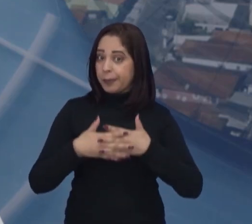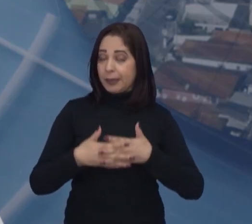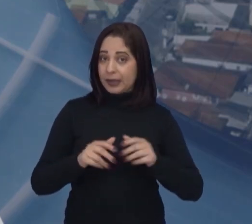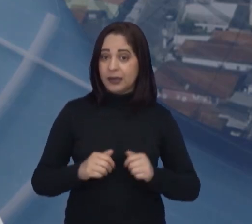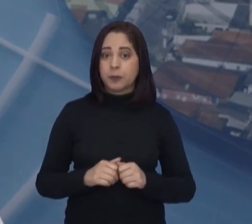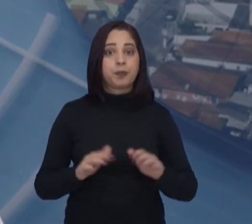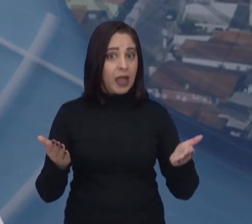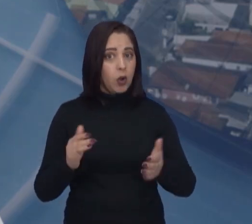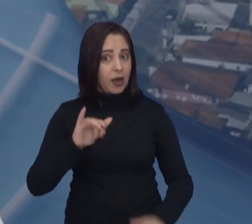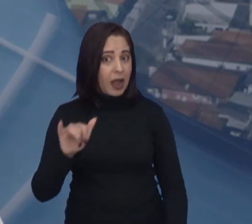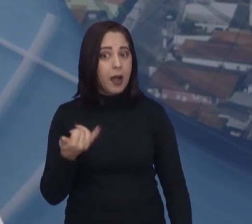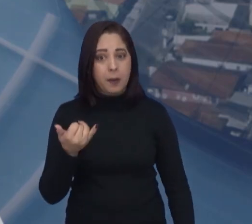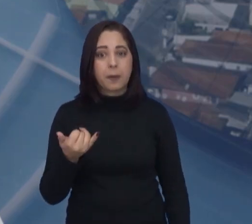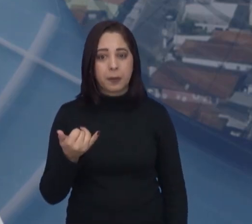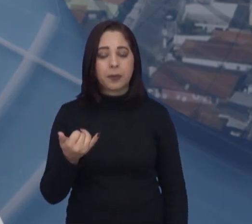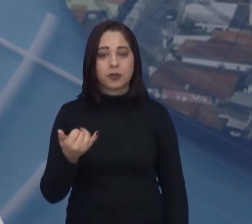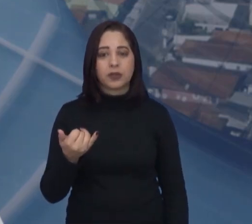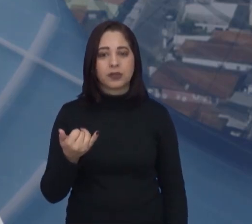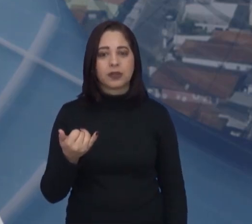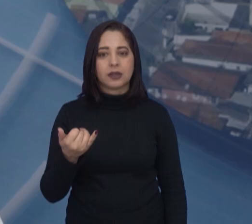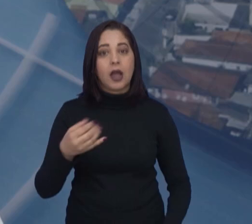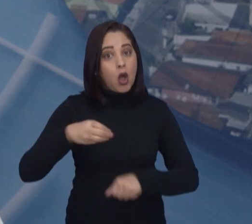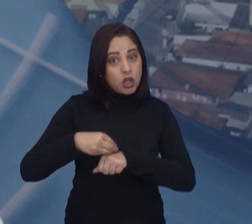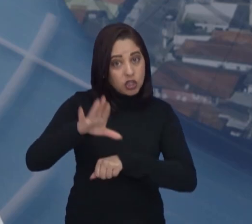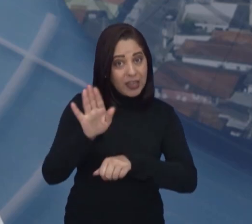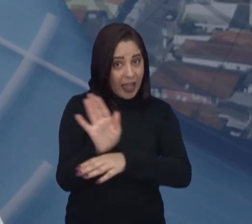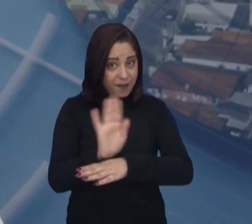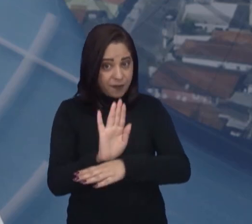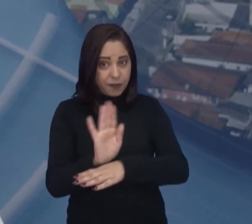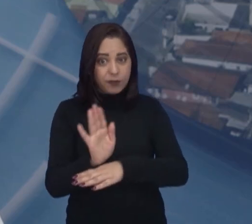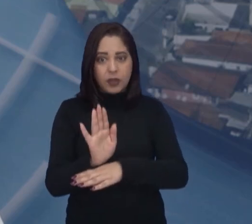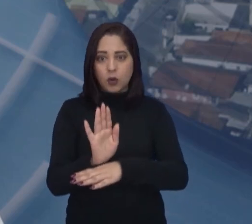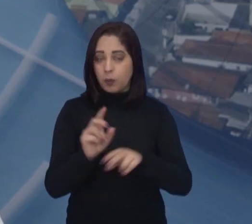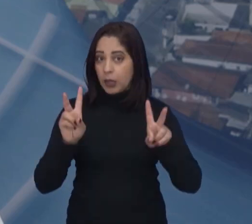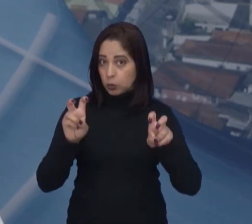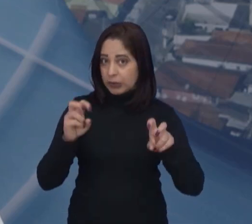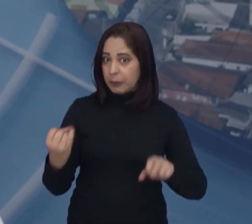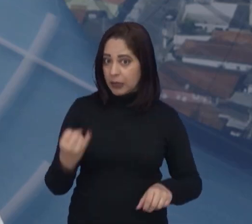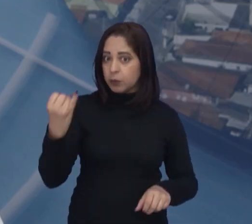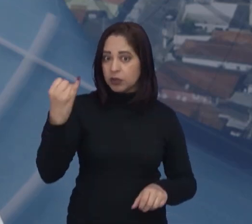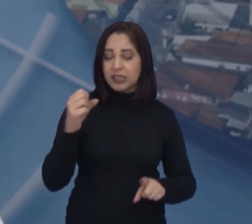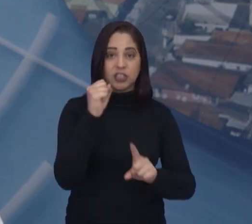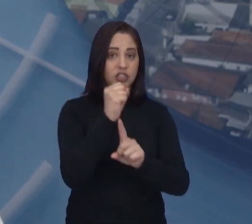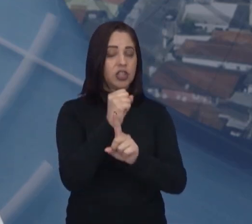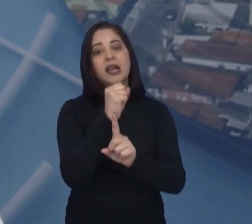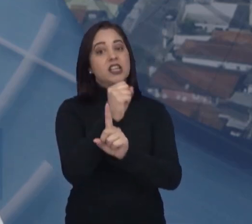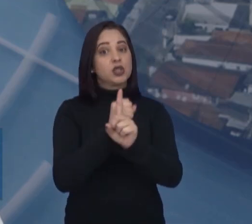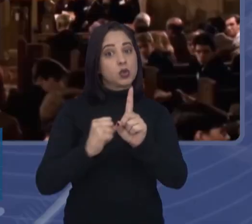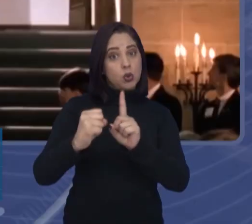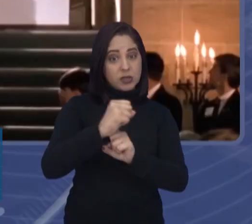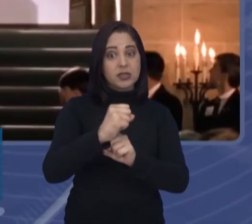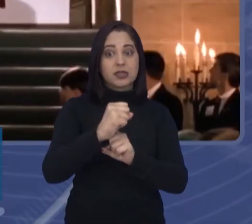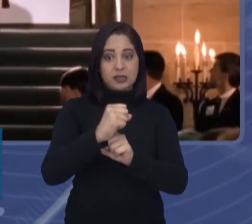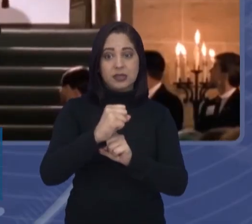quero aproveitar, antes da gente falar com o Rafael, para indicar um filme que fala muito sobre isso também, que é Sociedade dos Poetas Mortos. É